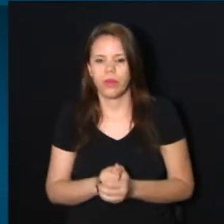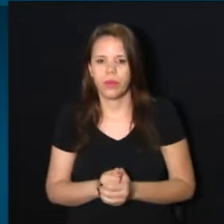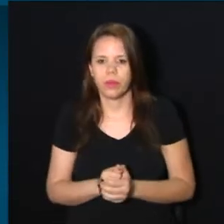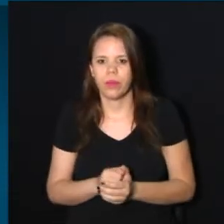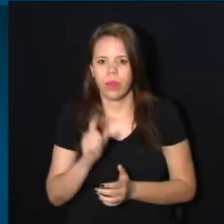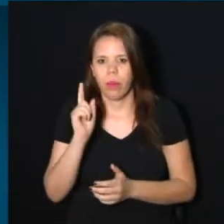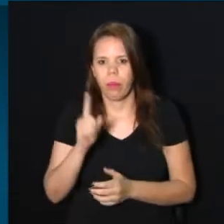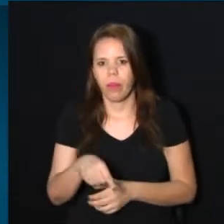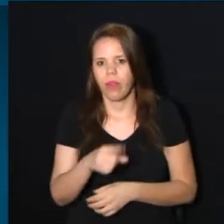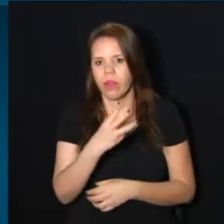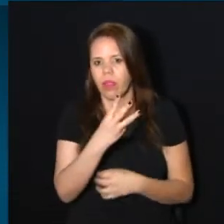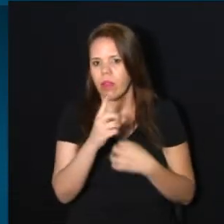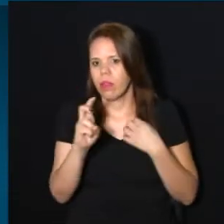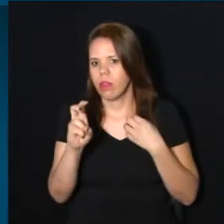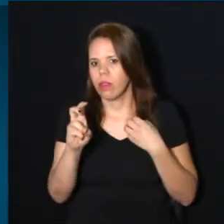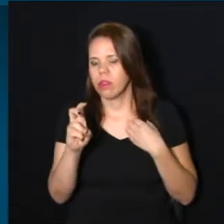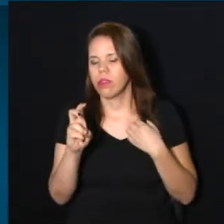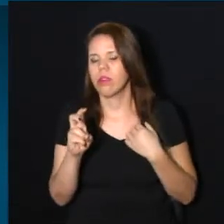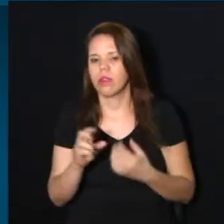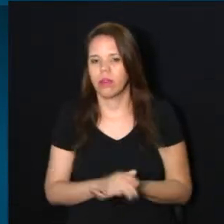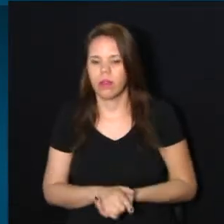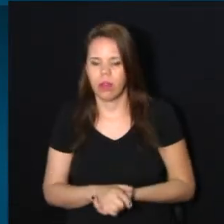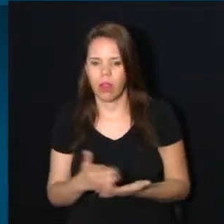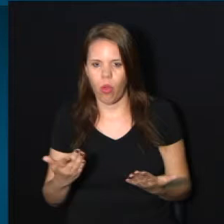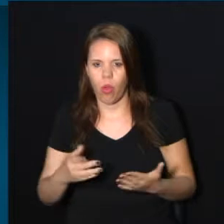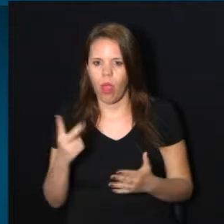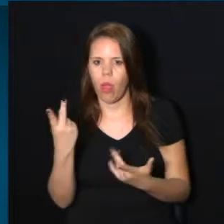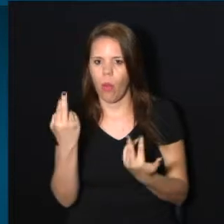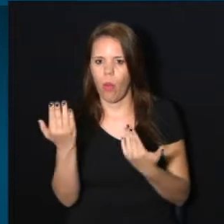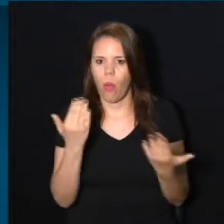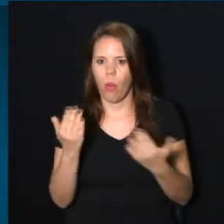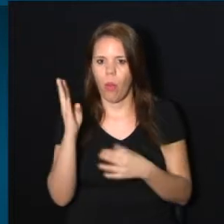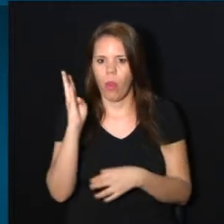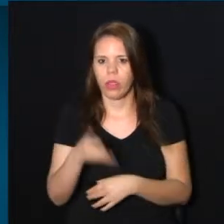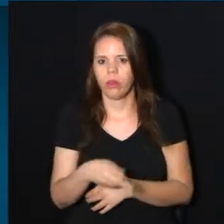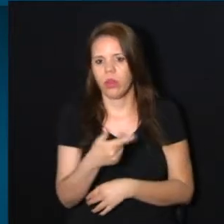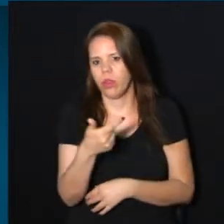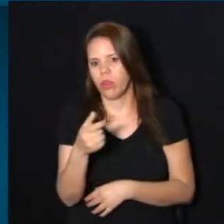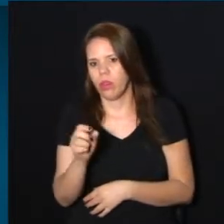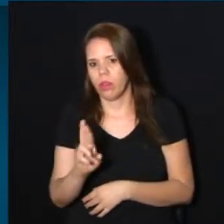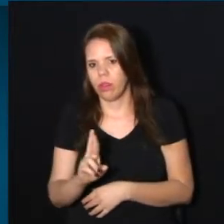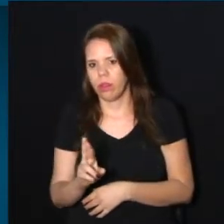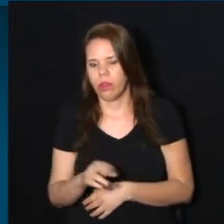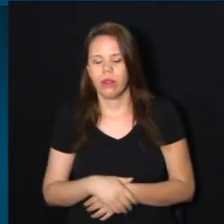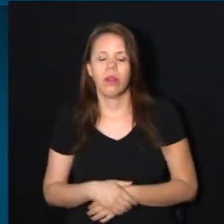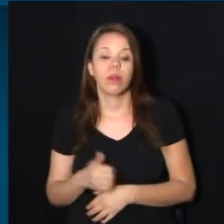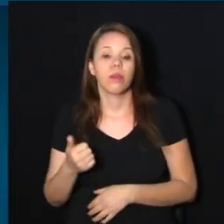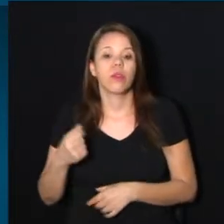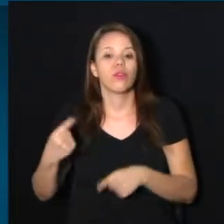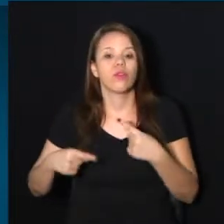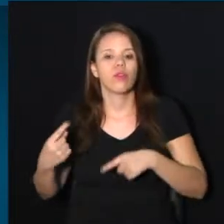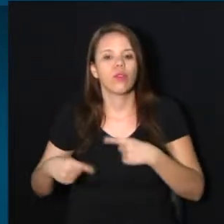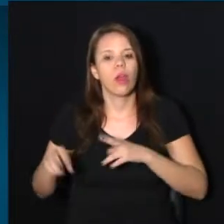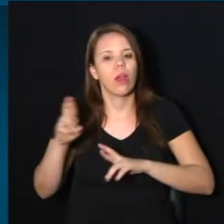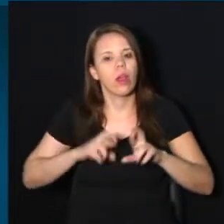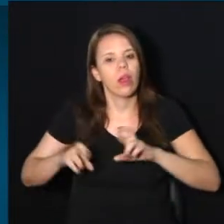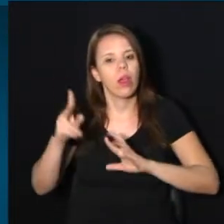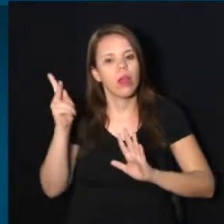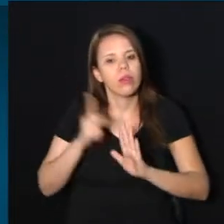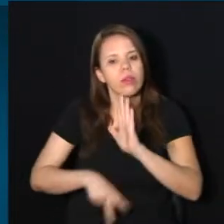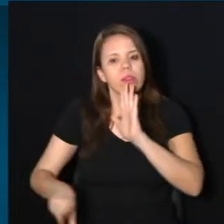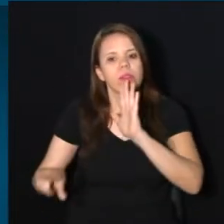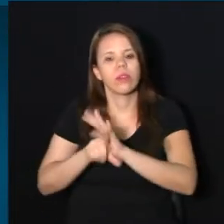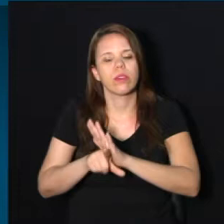a R$ 1.135 FIX, que hoje vale R$ 4.002. Em primeira discussão será analisado o projeto de